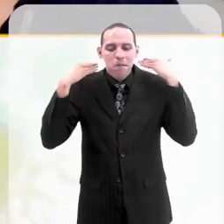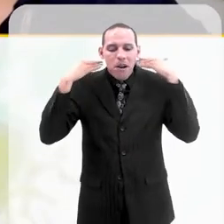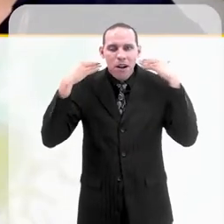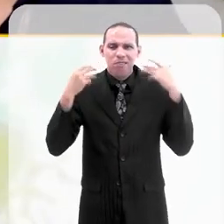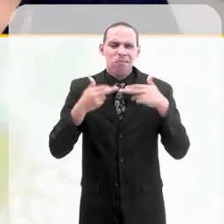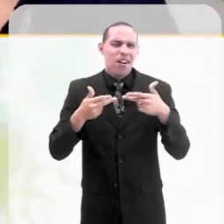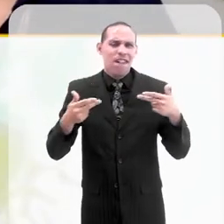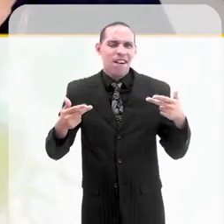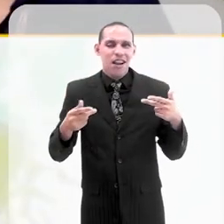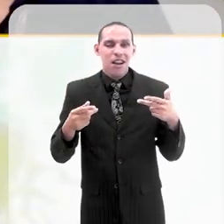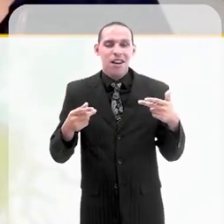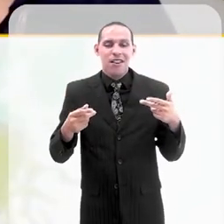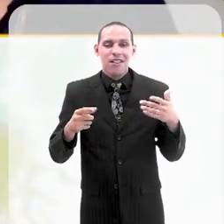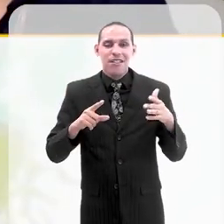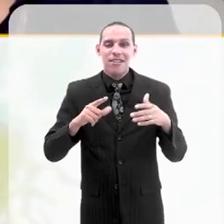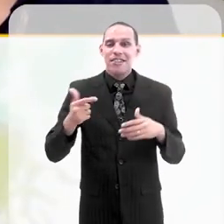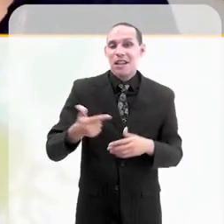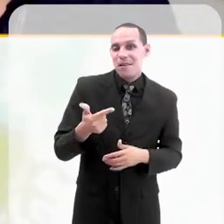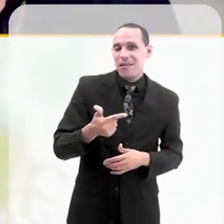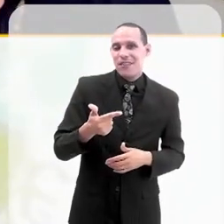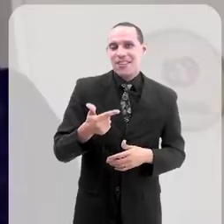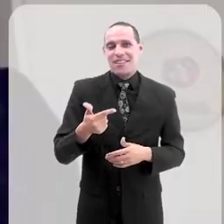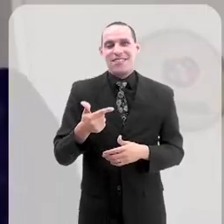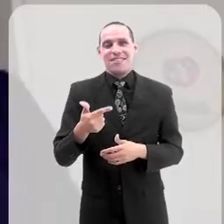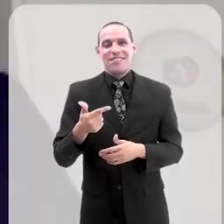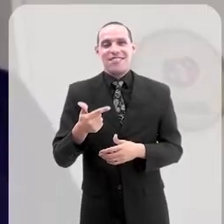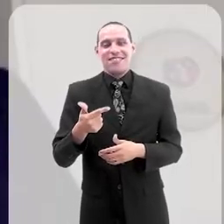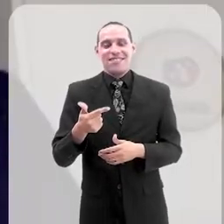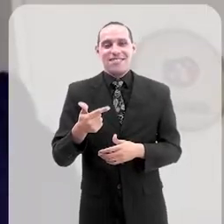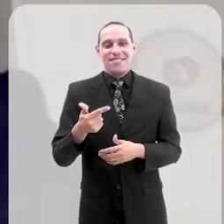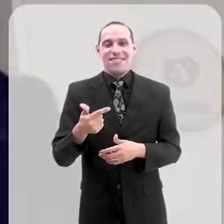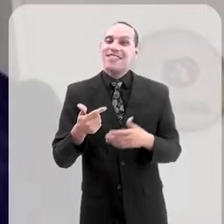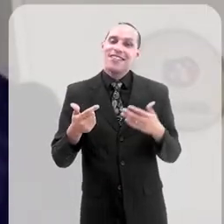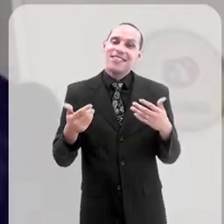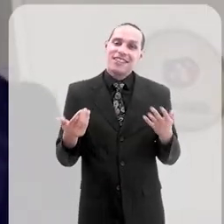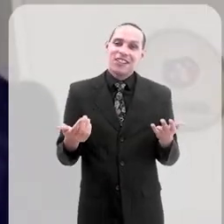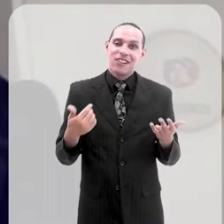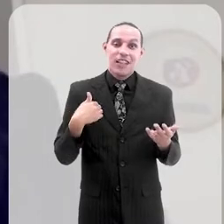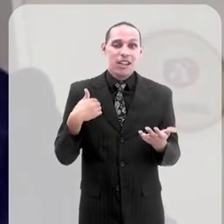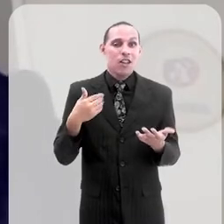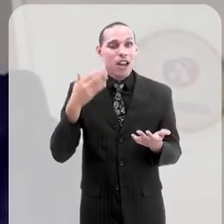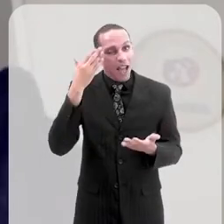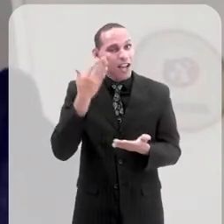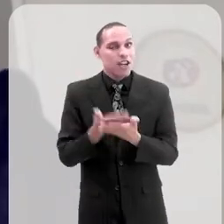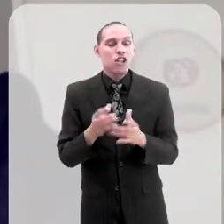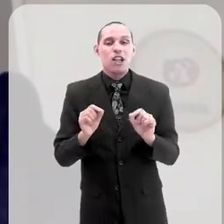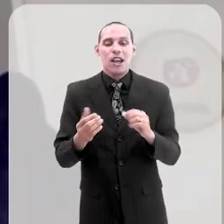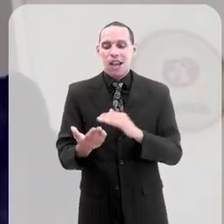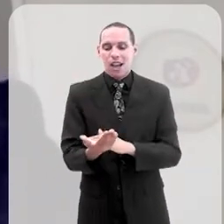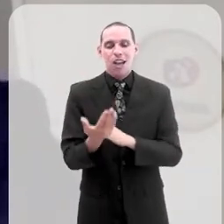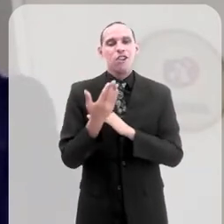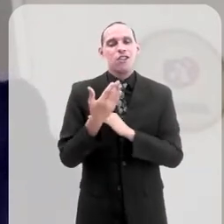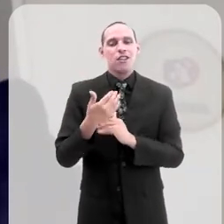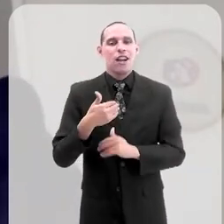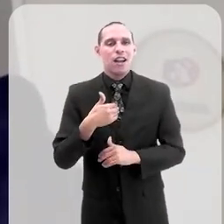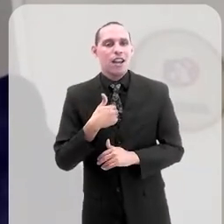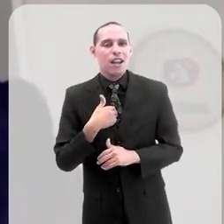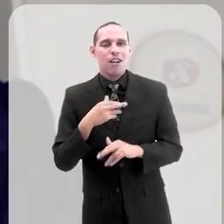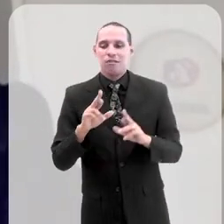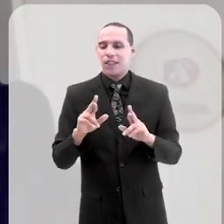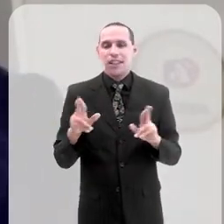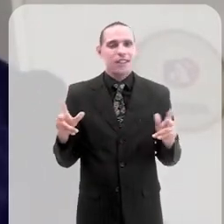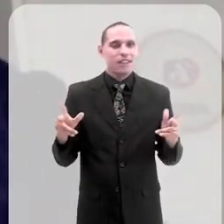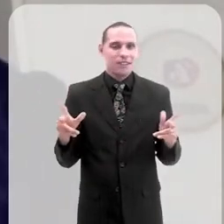depois da concepção da pessoa. Então, eu acredito sim que isso me tornou uma pessoa diferente,